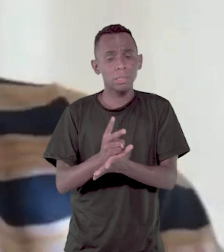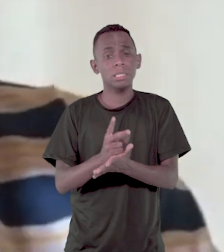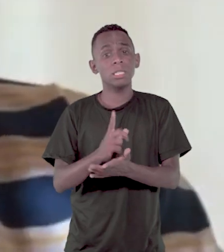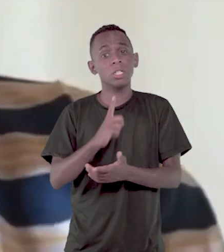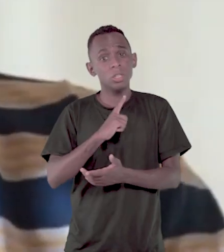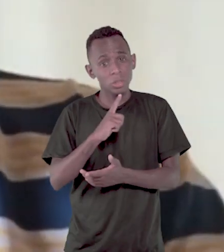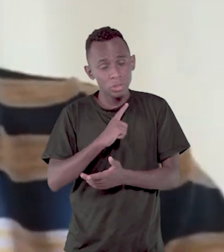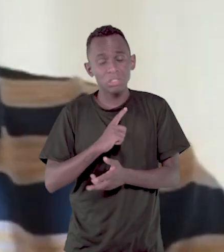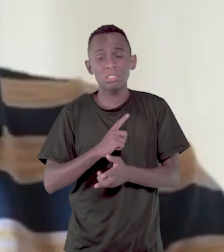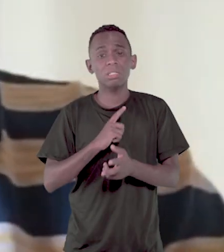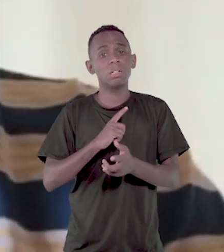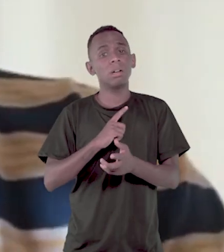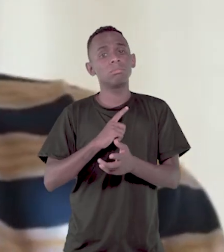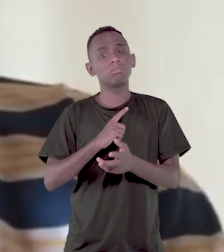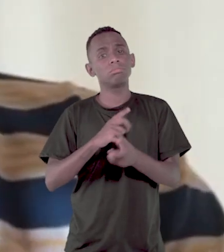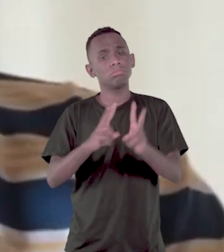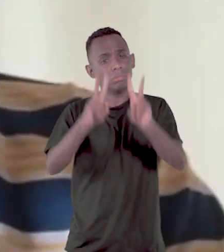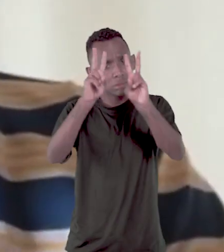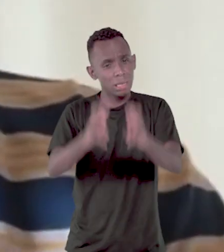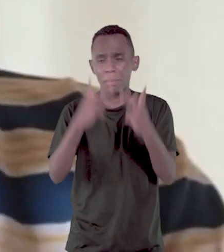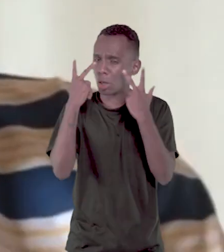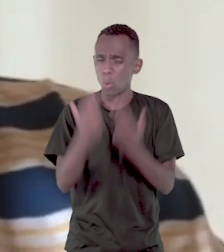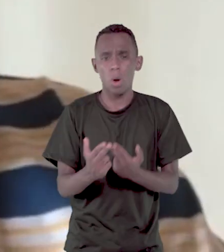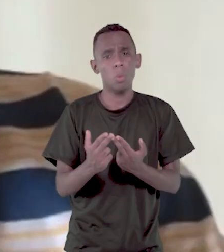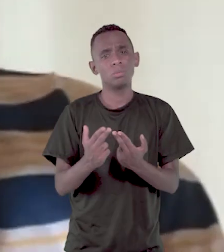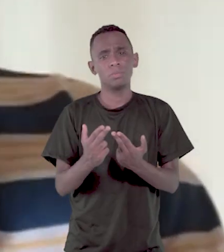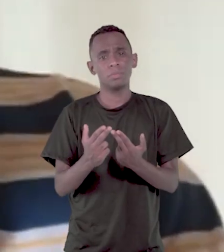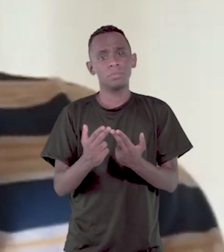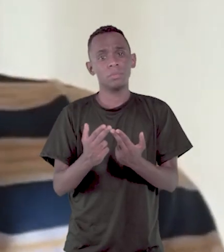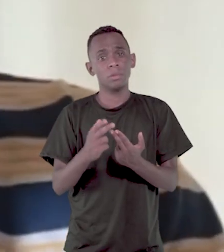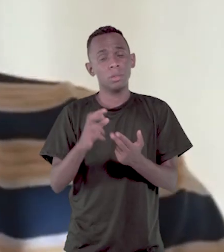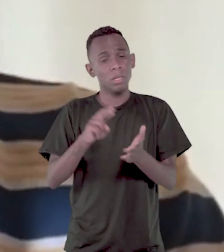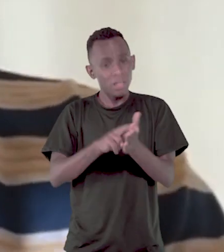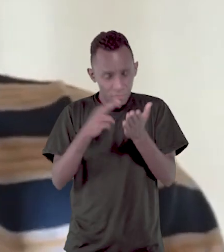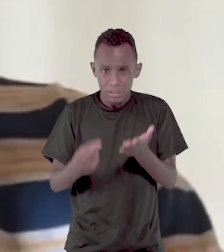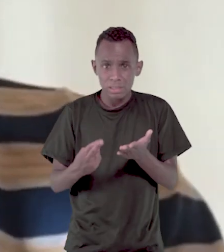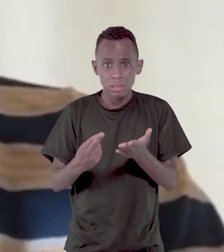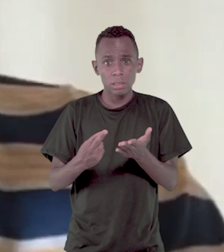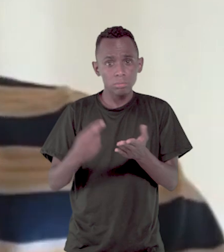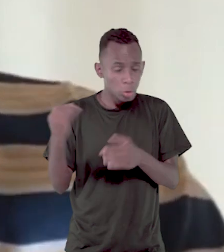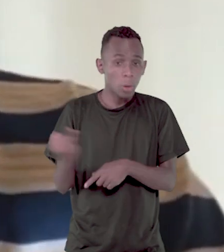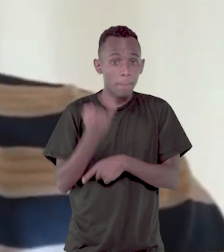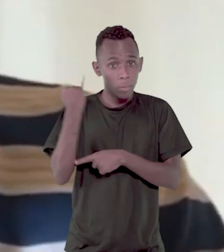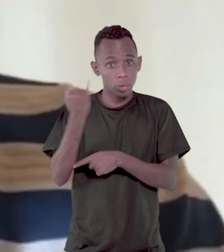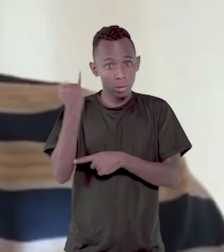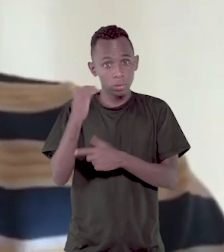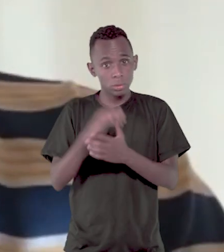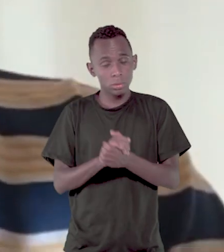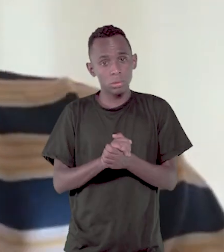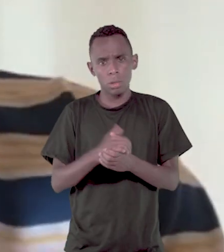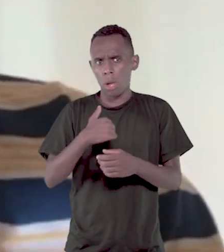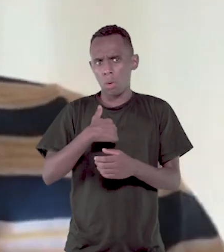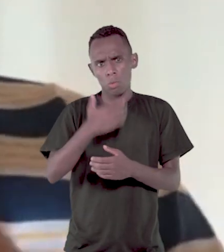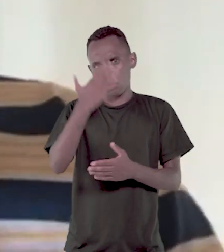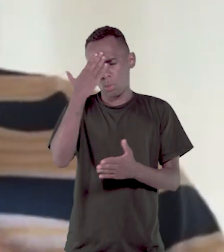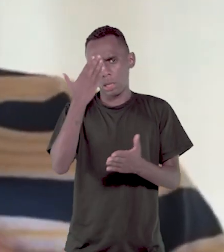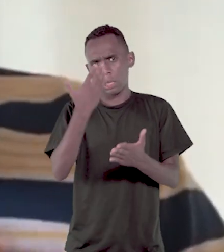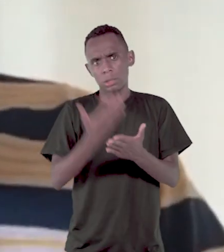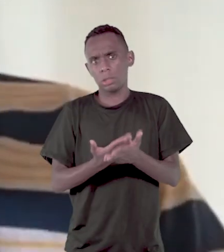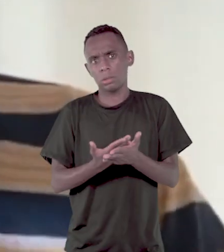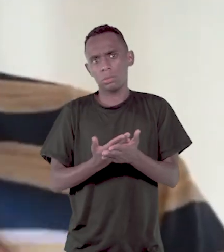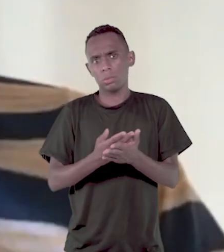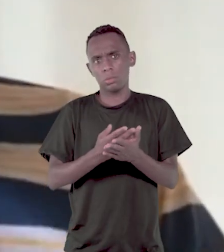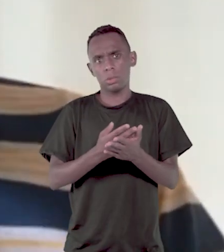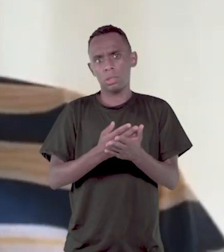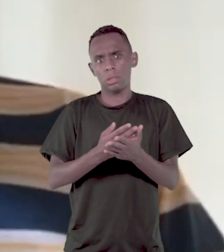todas as vezes, tinha a mesma questão. Assim, a Revista Verde foi um fenômeno inexplicável. Como eu não acredito